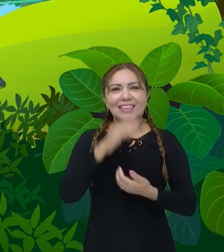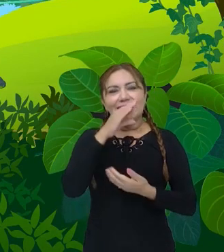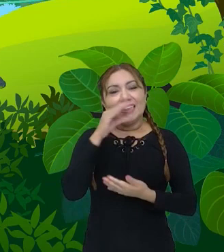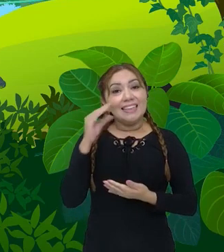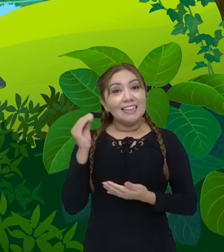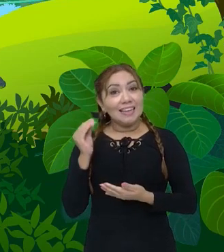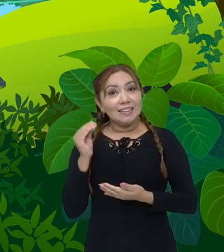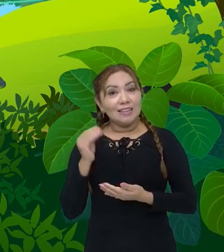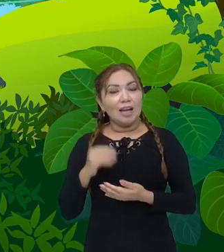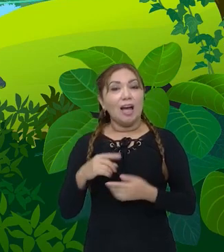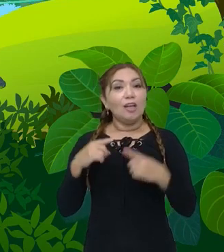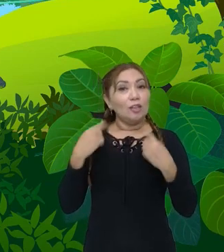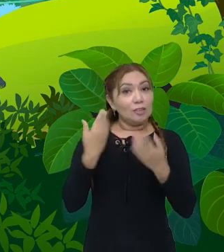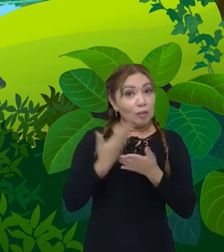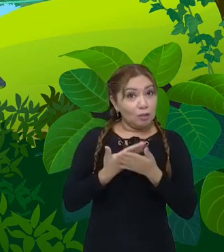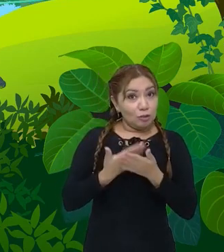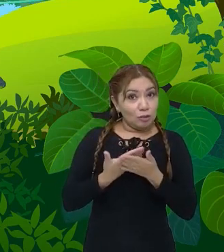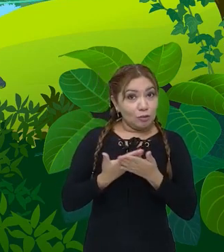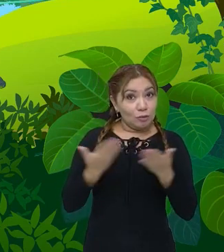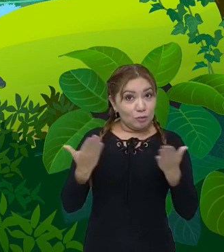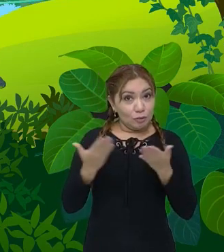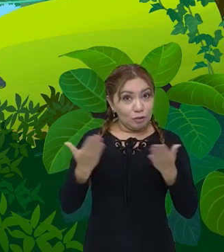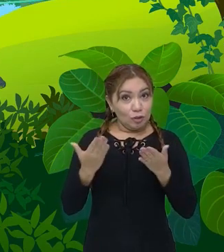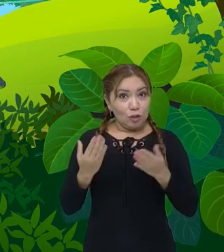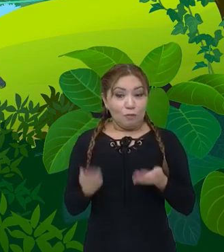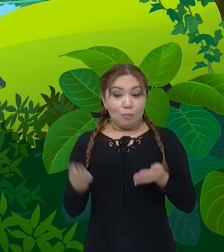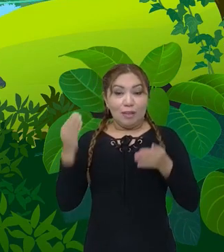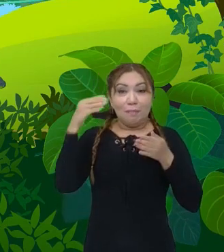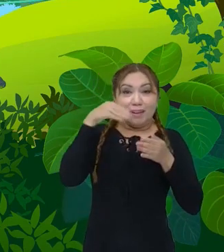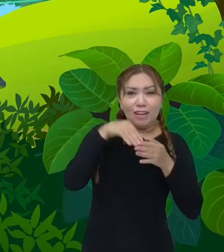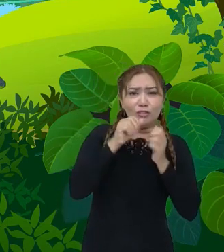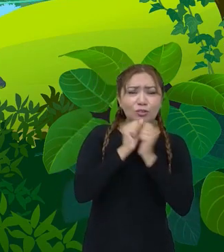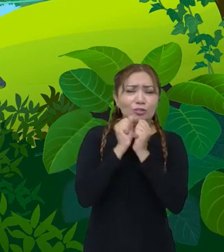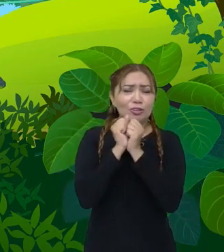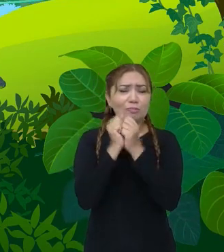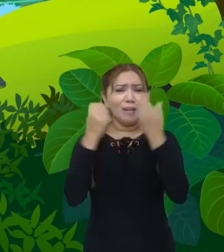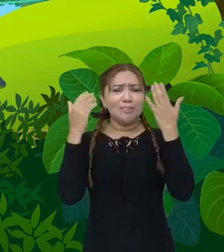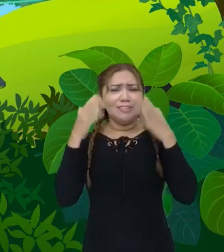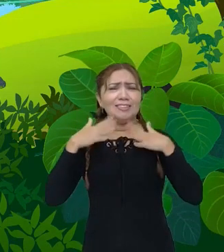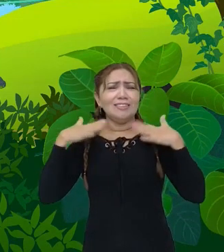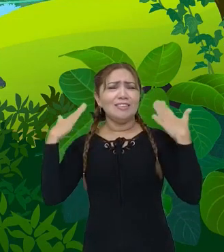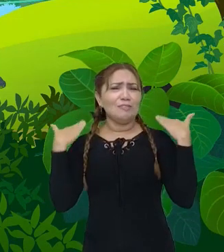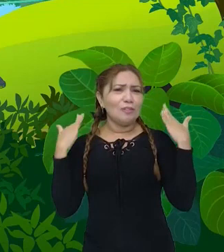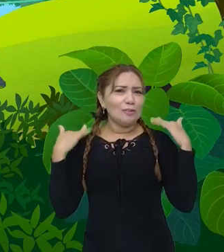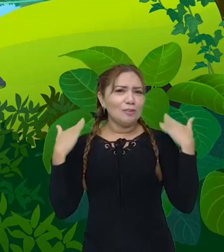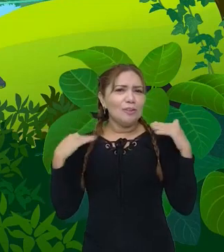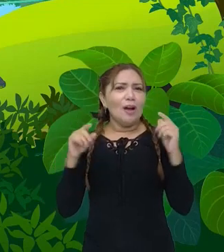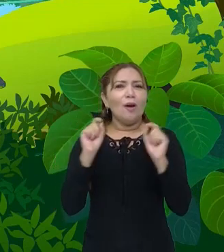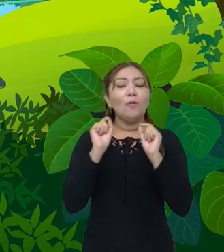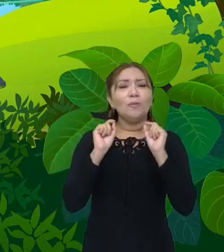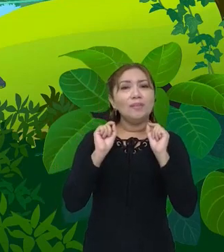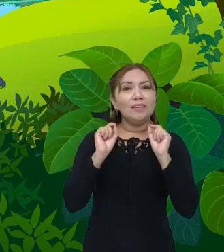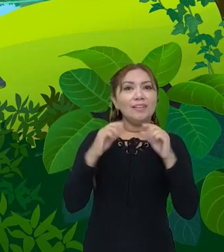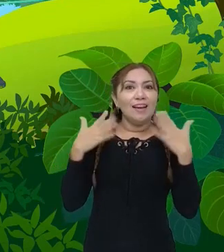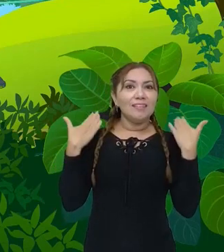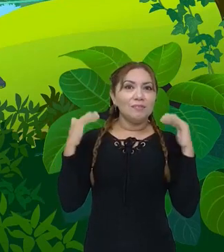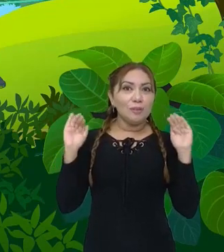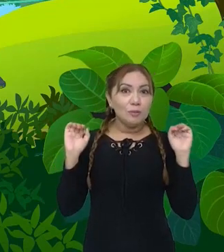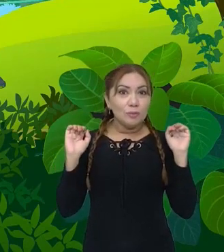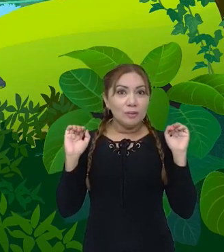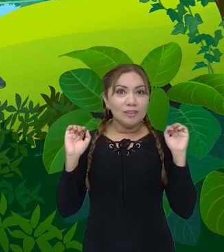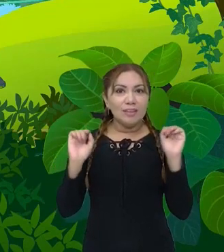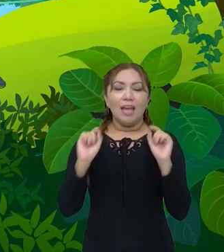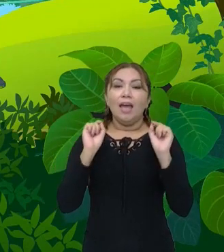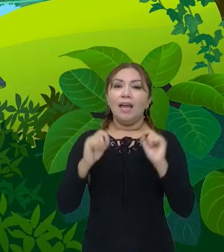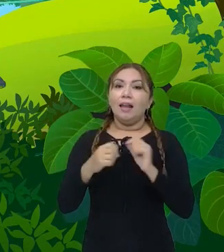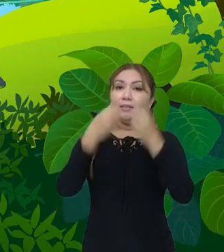Crianças, na nossa aula de hoje nós vamos embarcar juntinhos numa grande aventura. Essa aventura, ela fala sobre